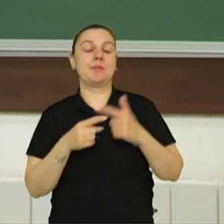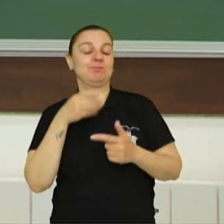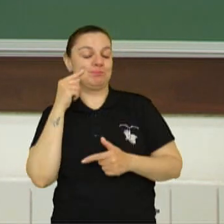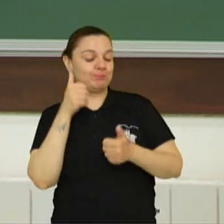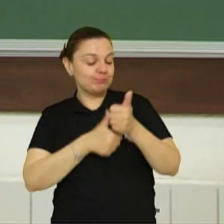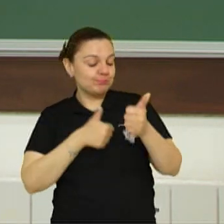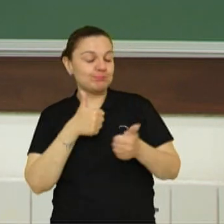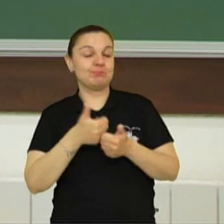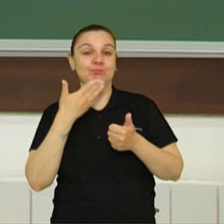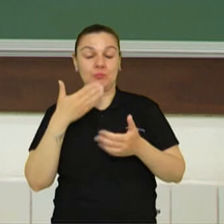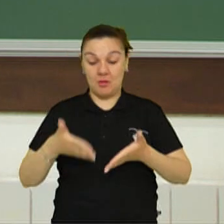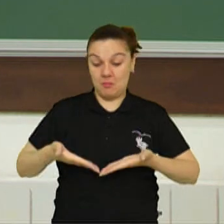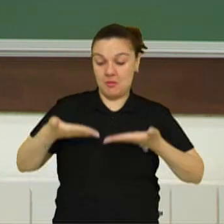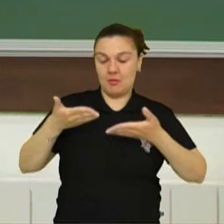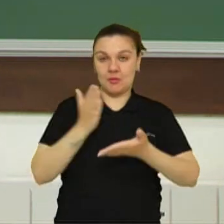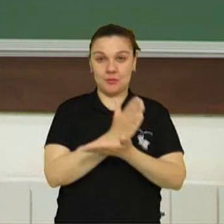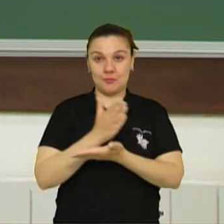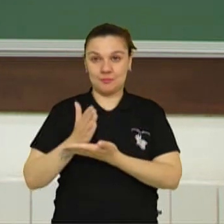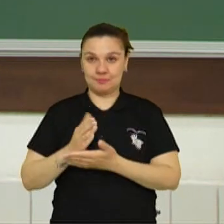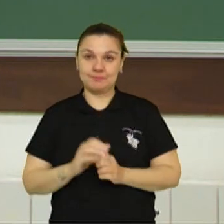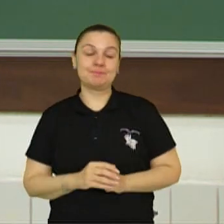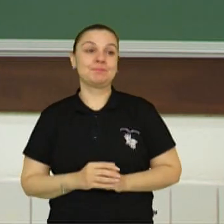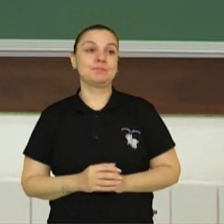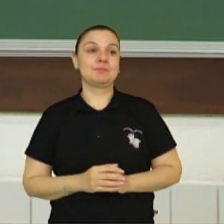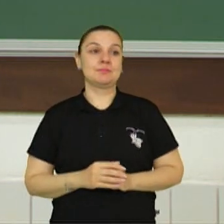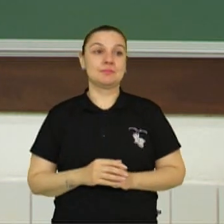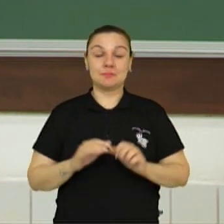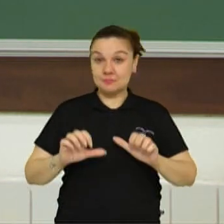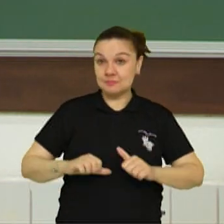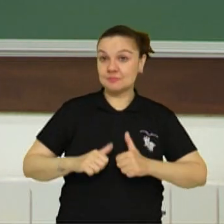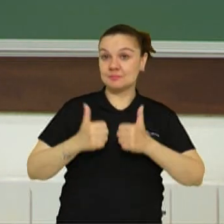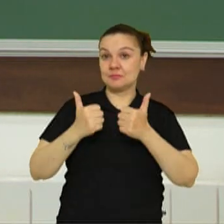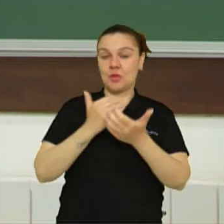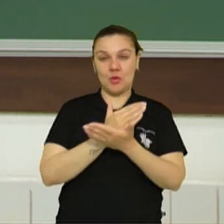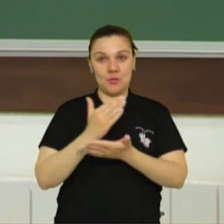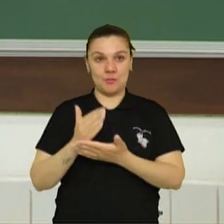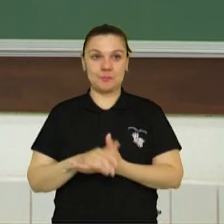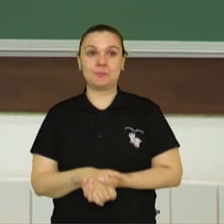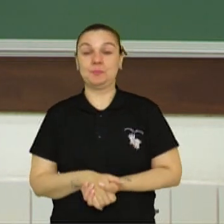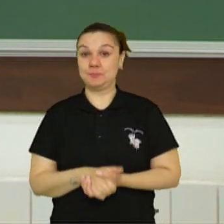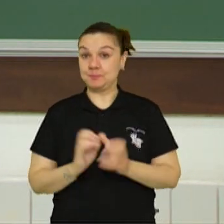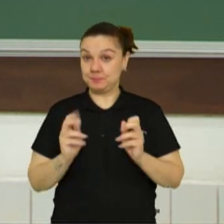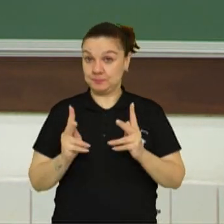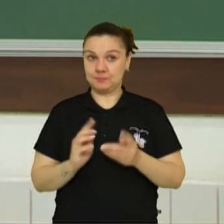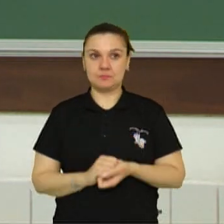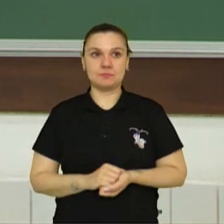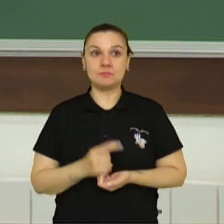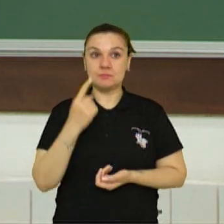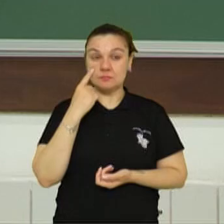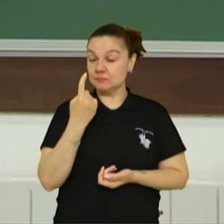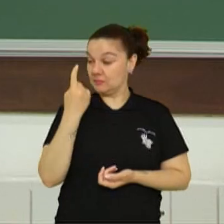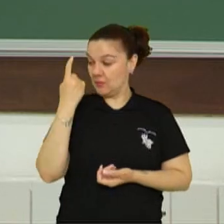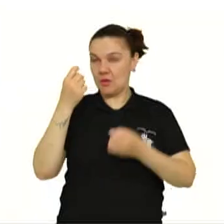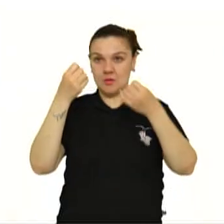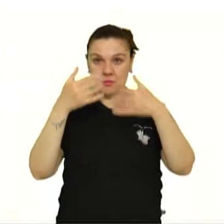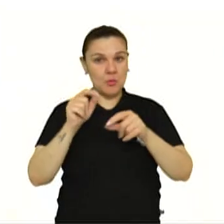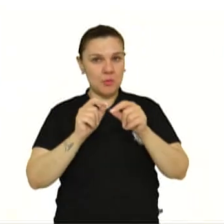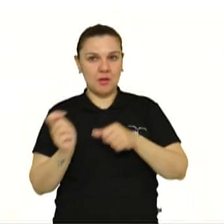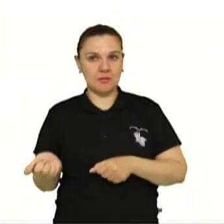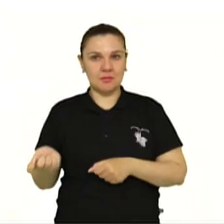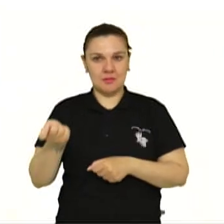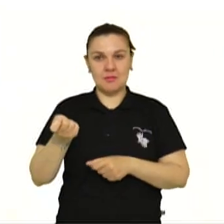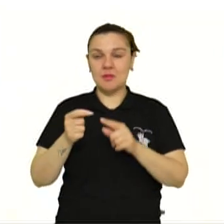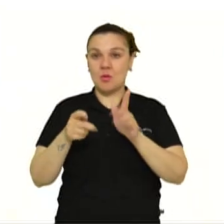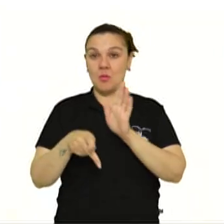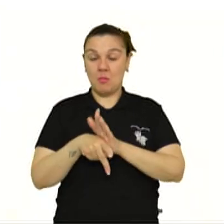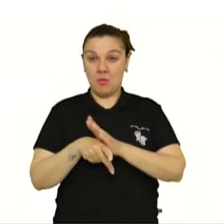tentar fazer coisas melhores todos os dias, né? Sempre tentar ser um pouquinho melhor a cada dia, tá? Vamos lá então para a definição do tênis.